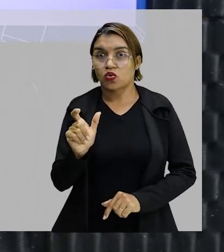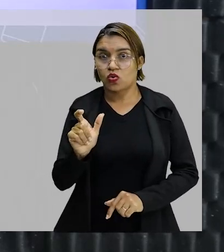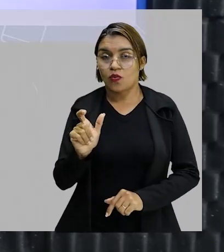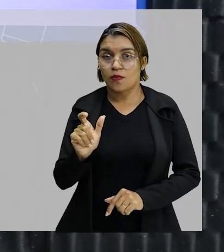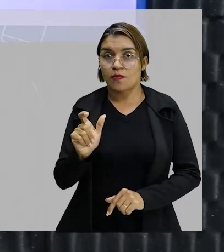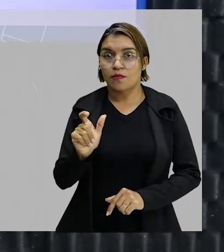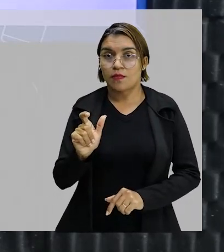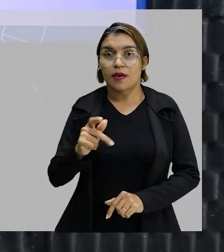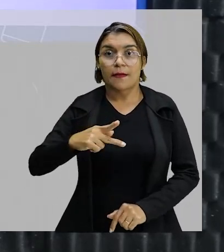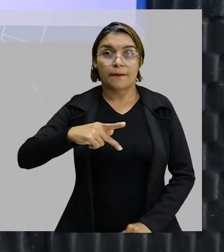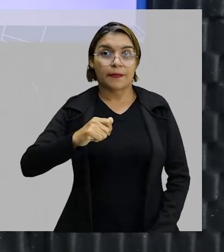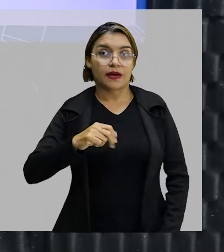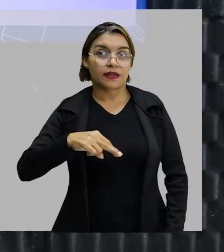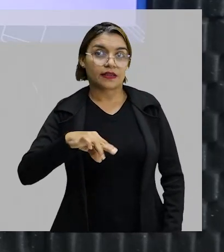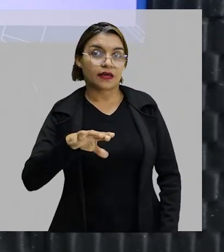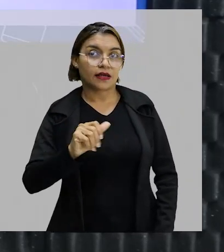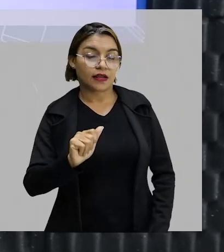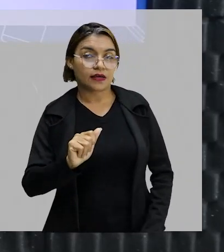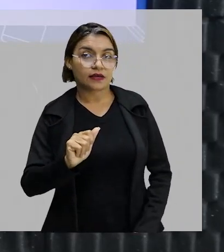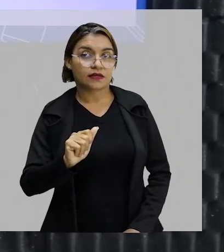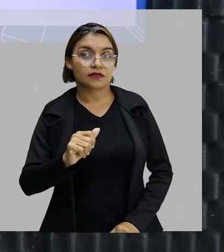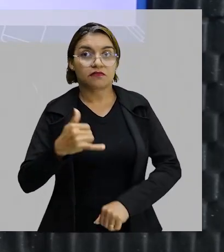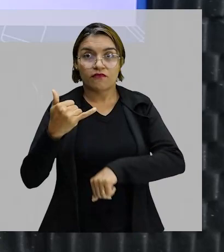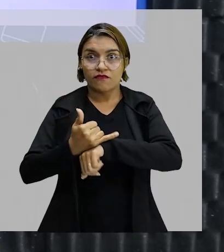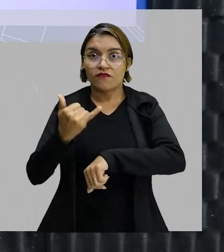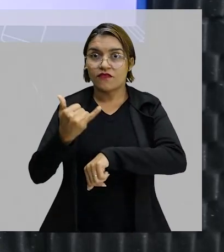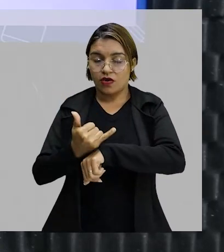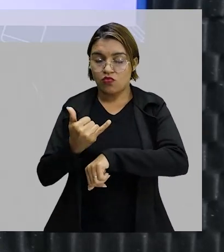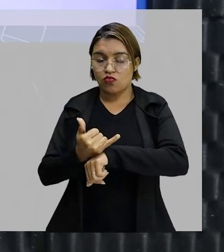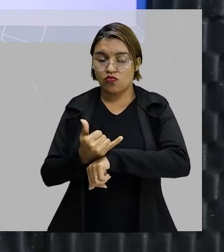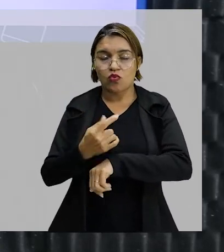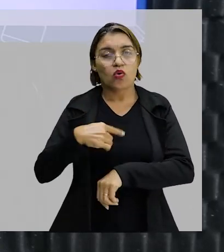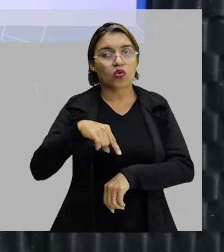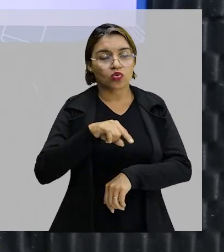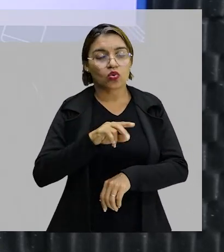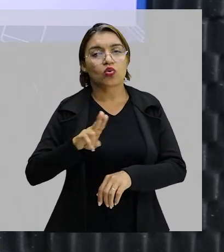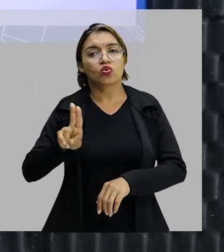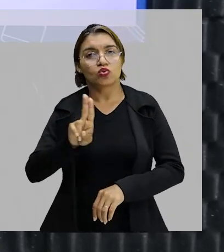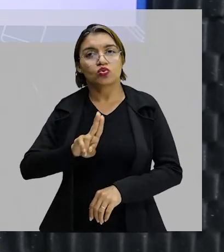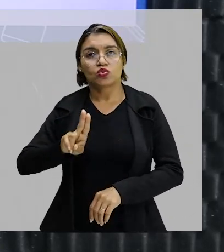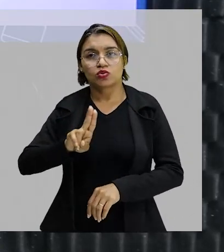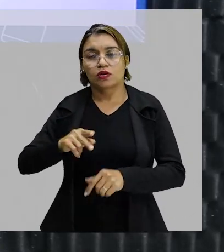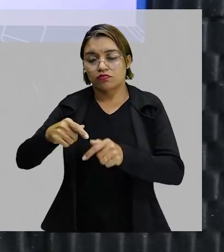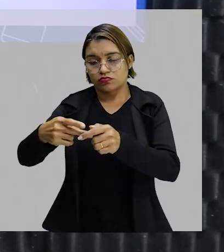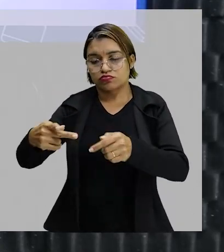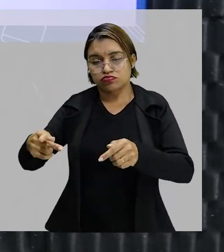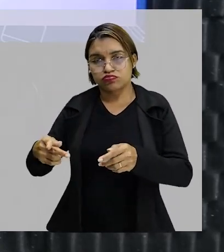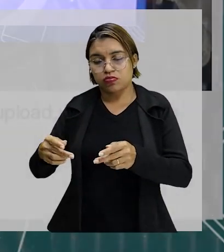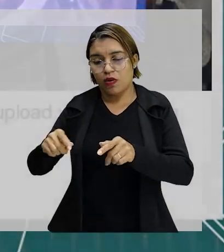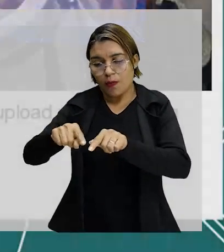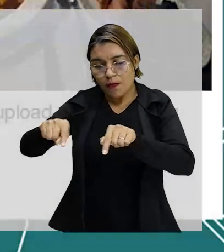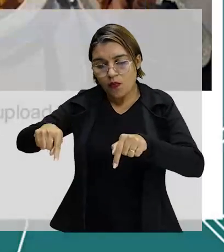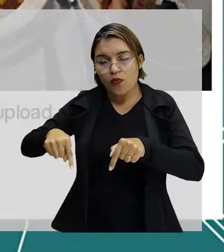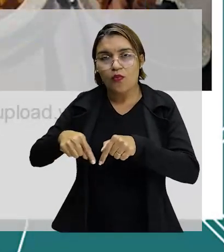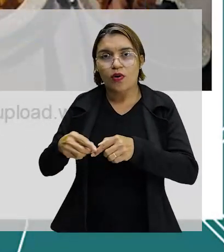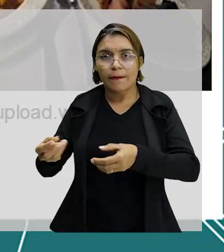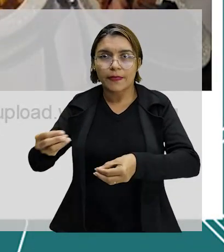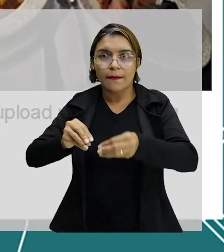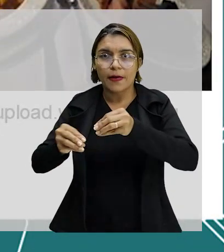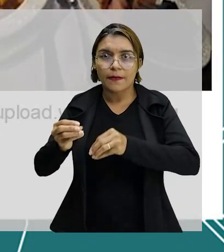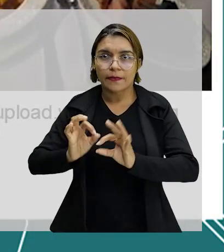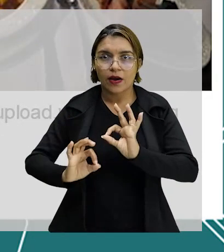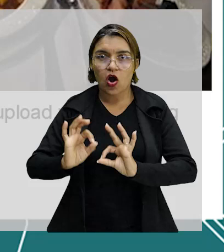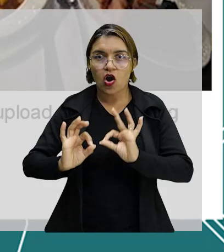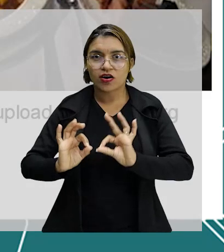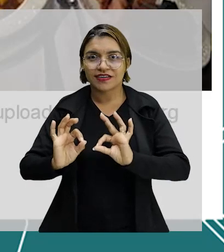de ferro que eles levavam. Para nós, marmita que é outra coisa. A gente pega um depósito e faz a nossa marmitinha, certo?